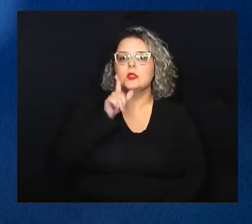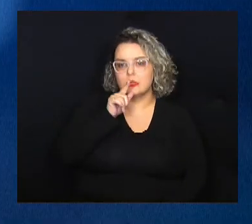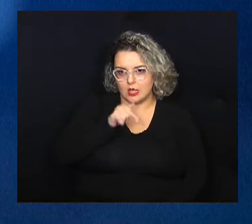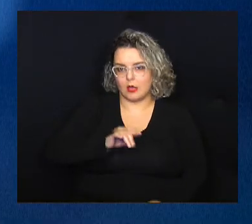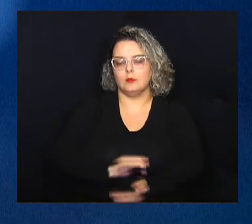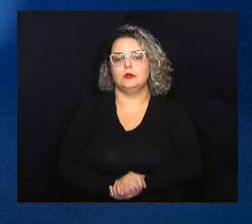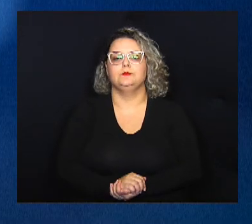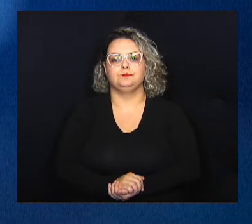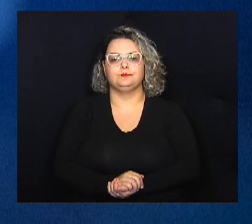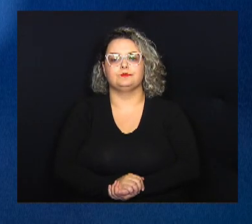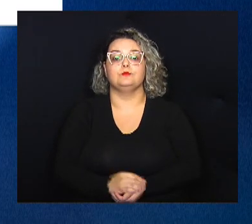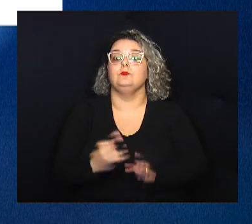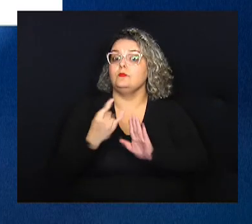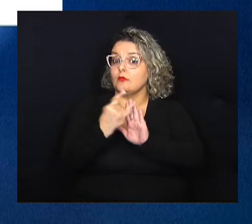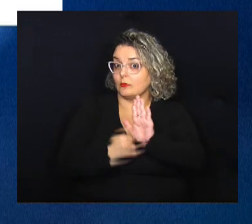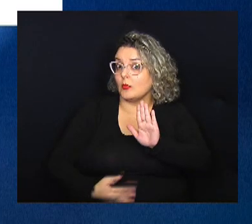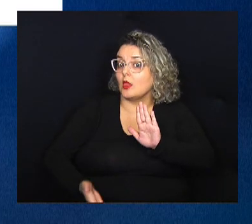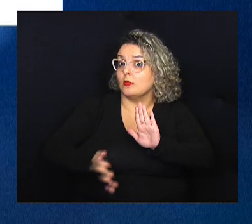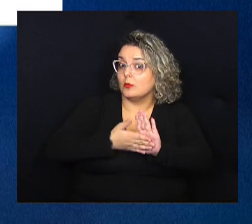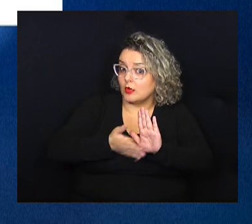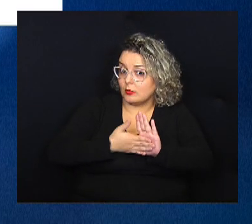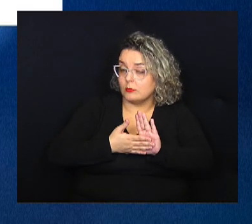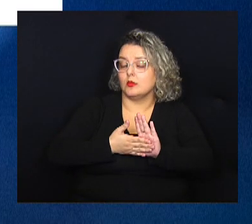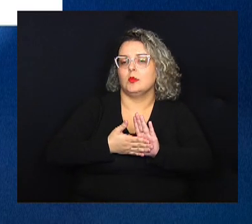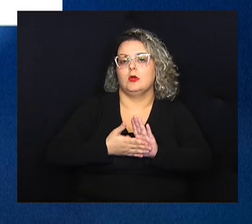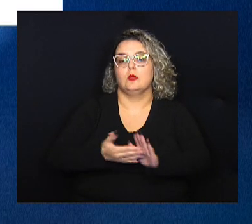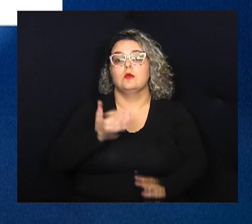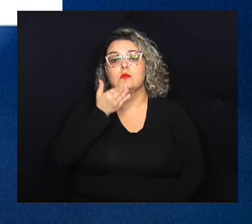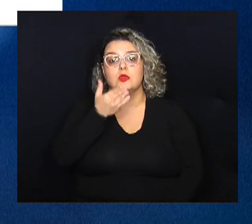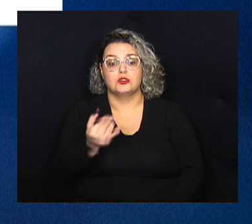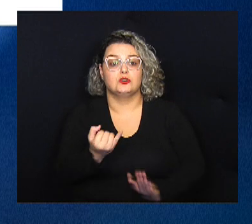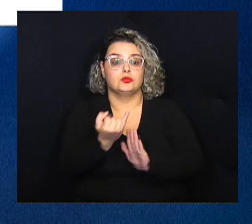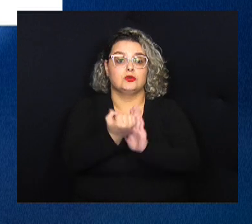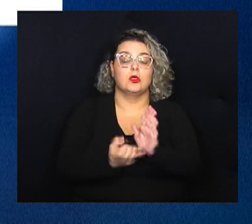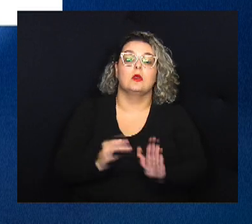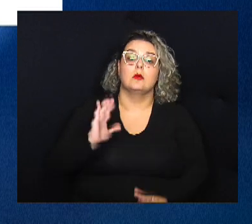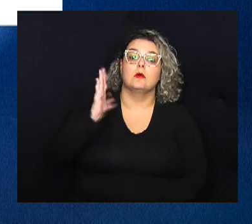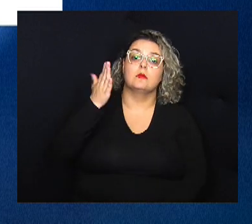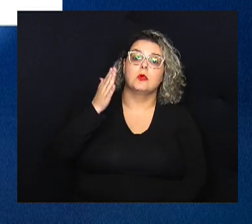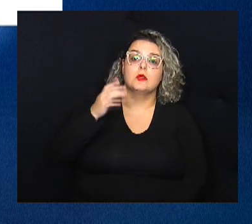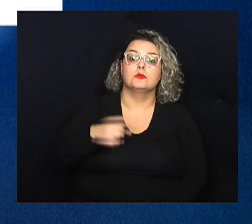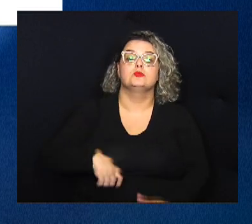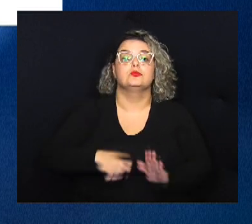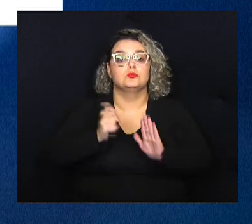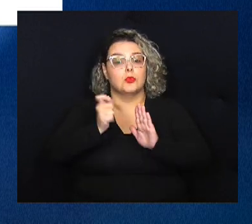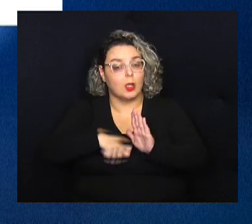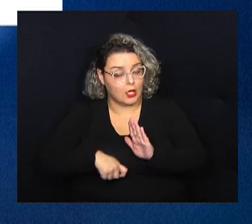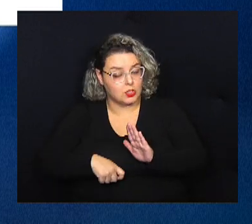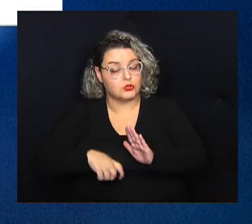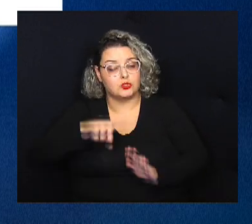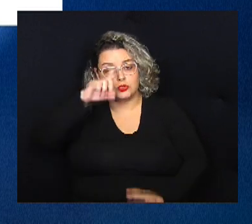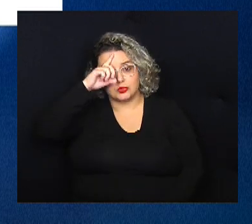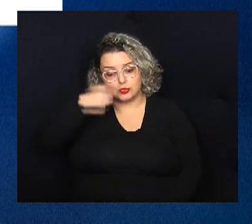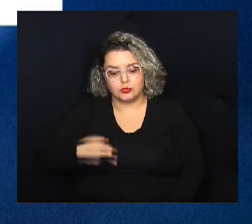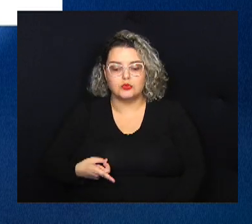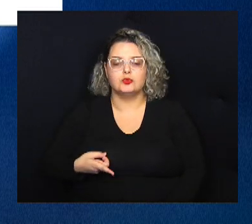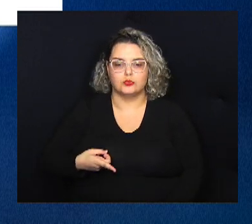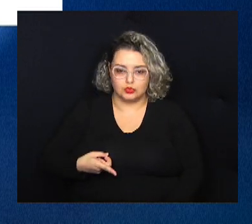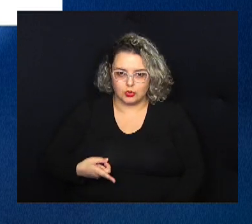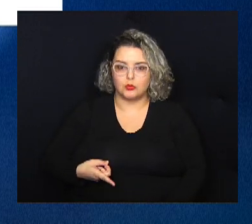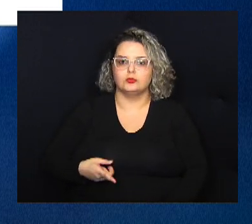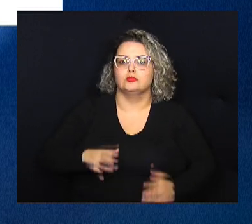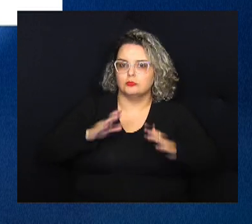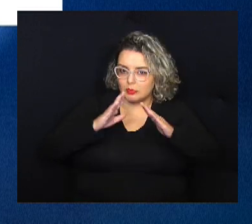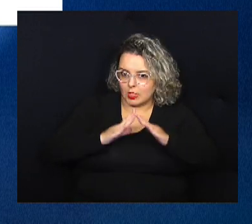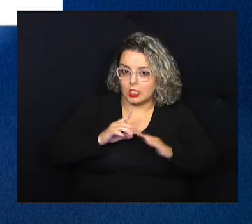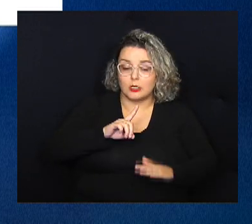O documento propõe que a cobrança do imposto ocorra a partir do registro do título de propriedade no cartório, não